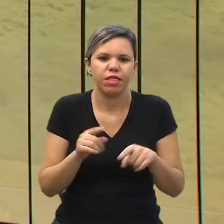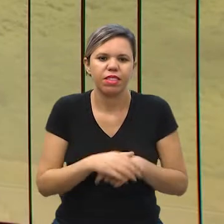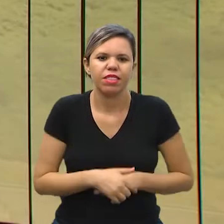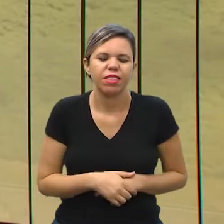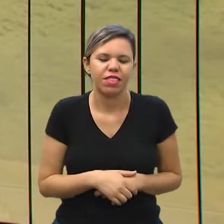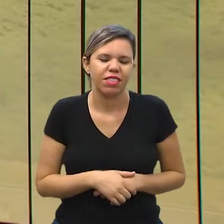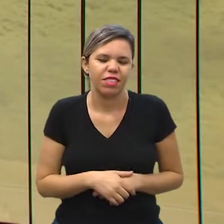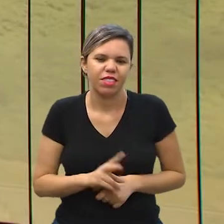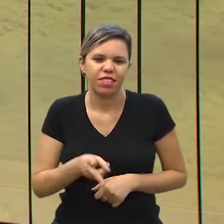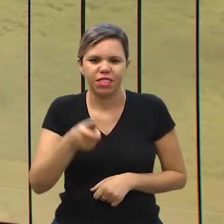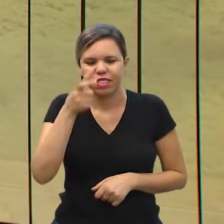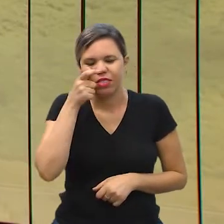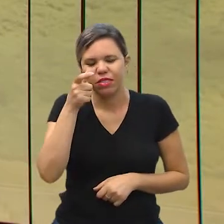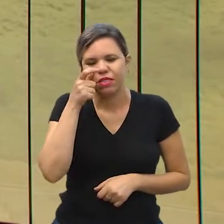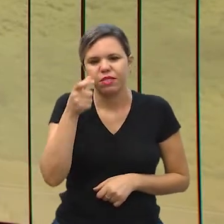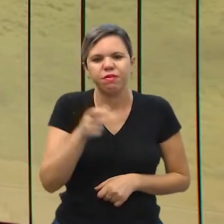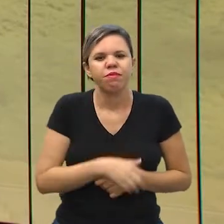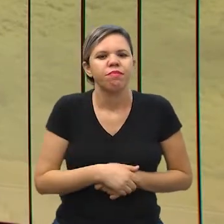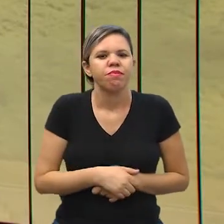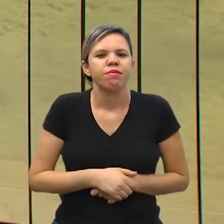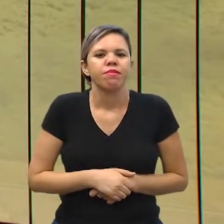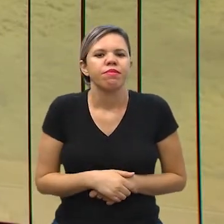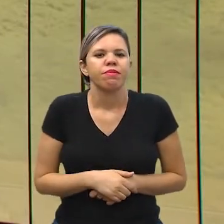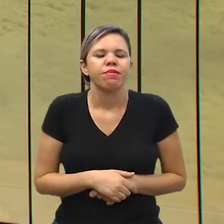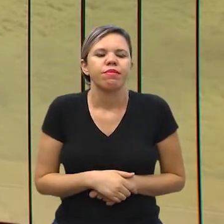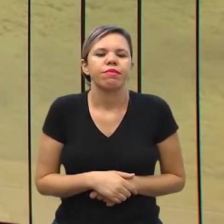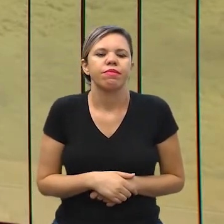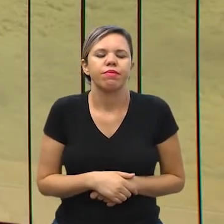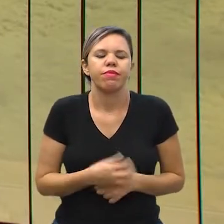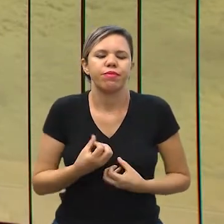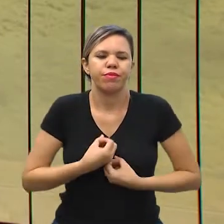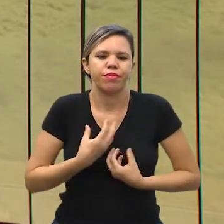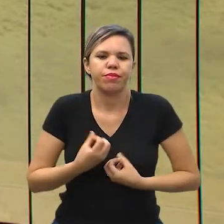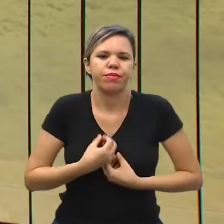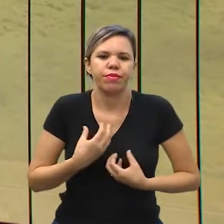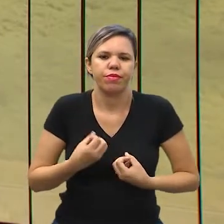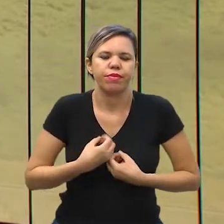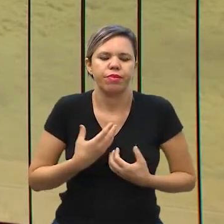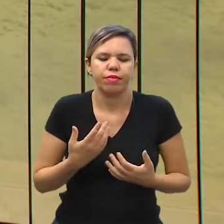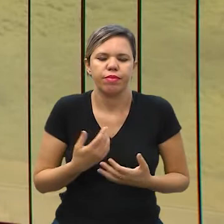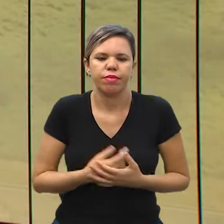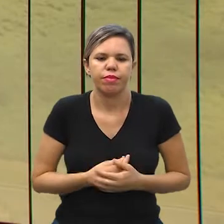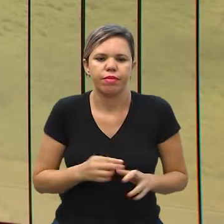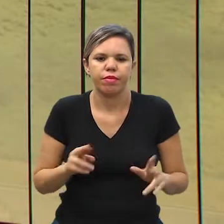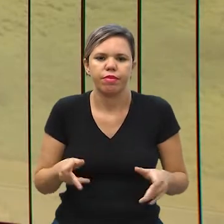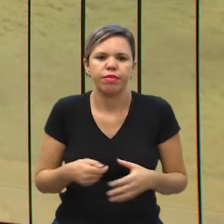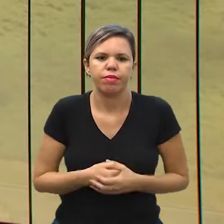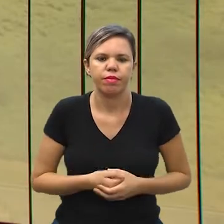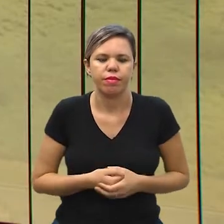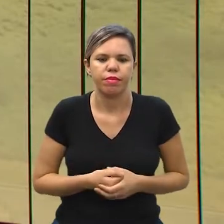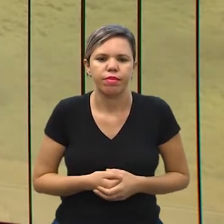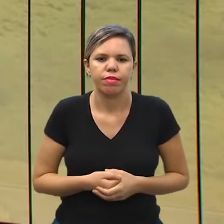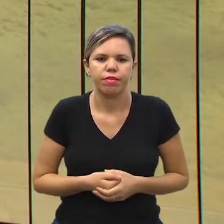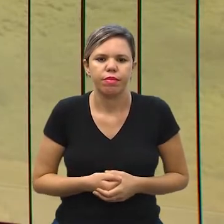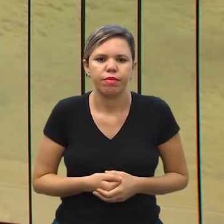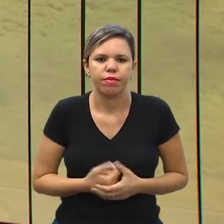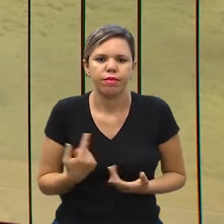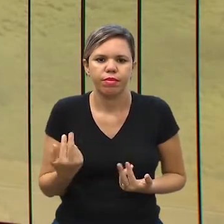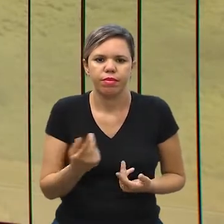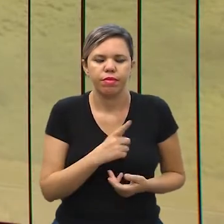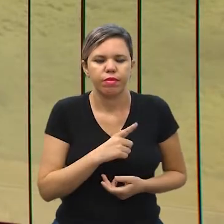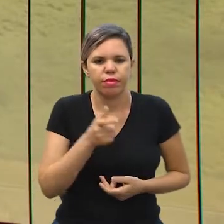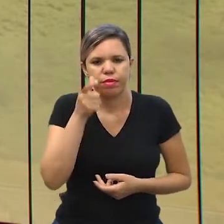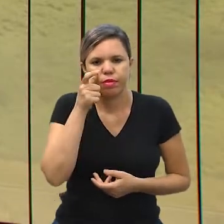reclamações sempre que eu vejo uma uma informação assim muito descabida um descalabro